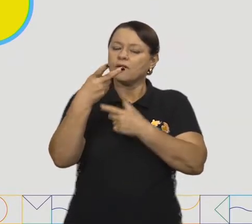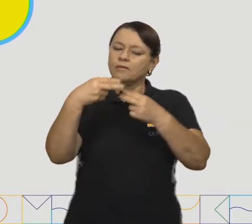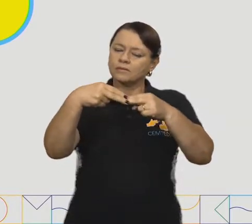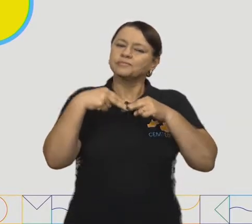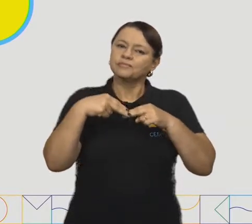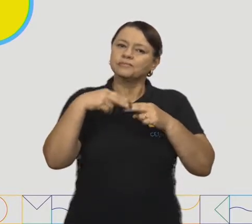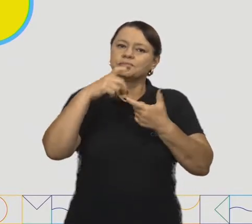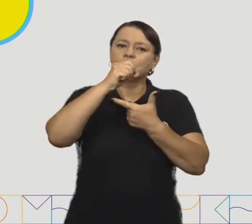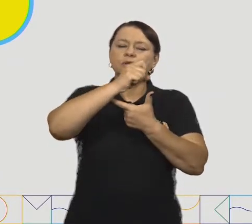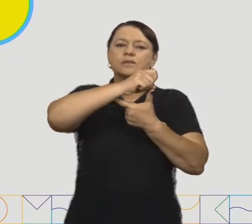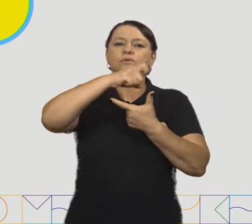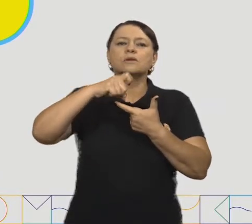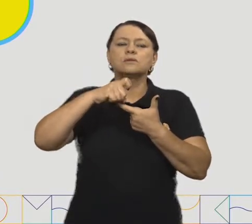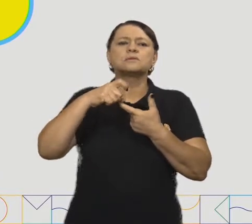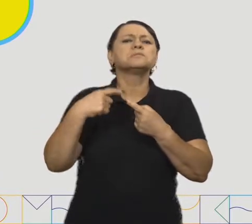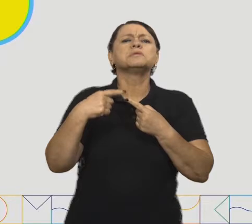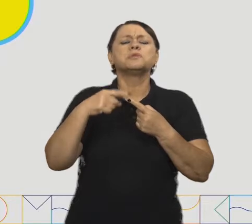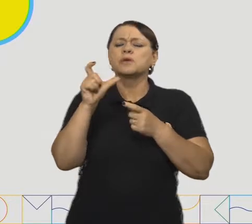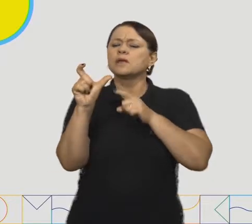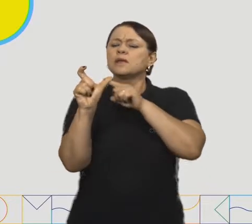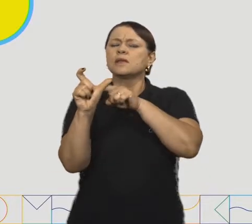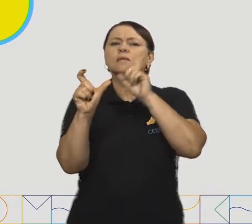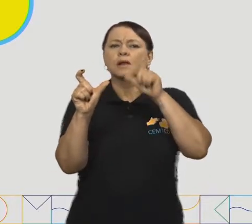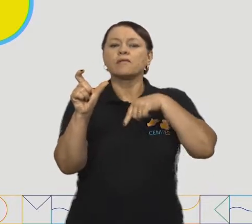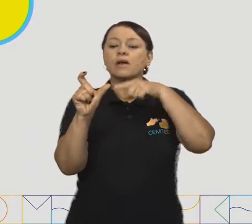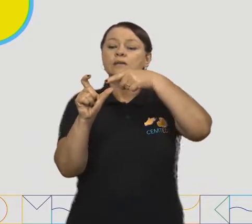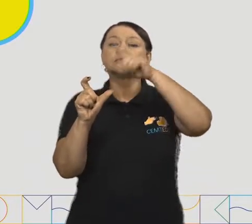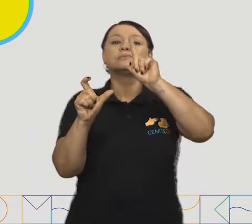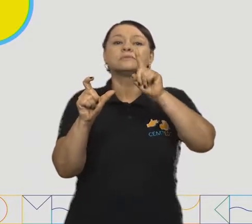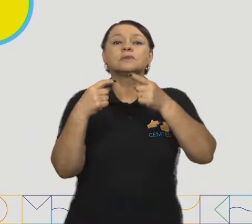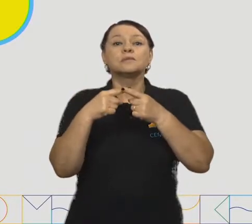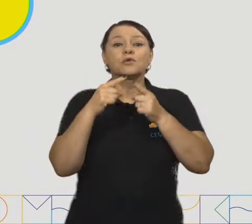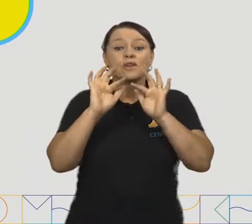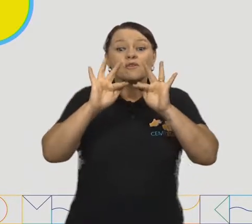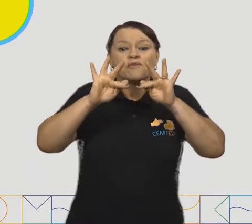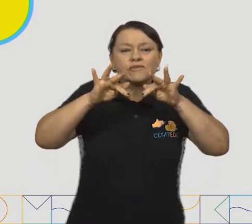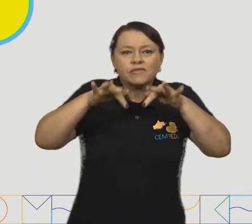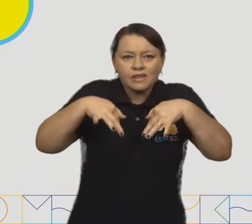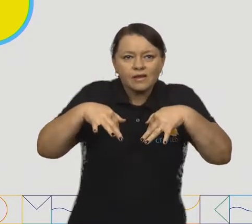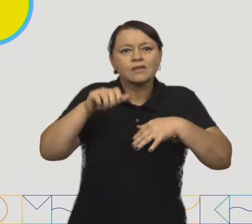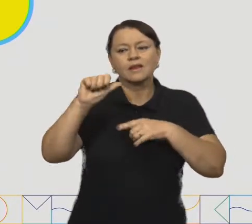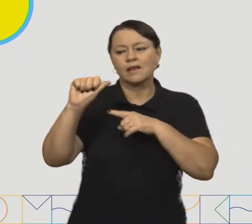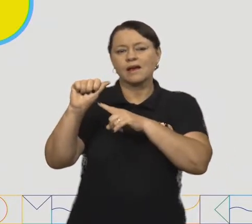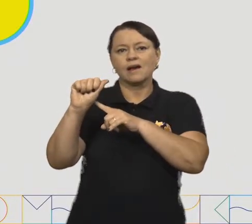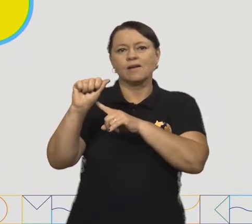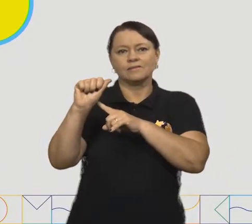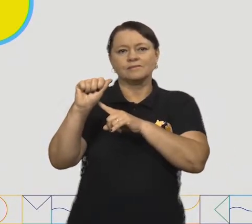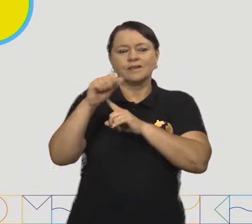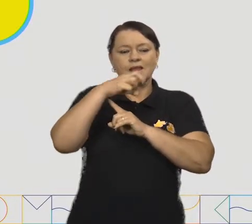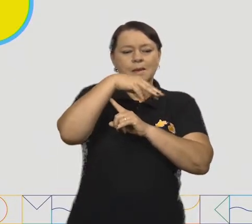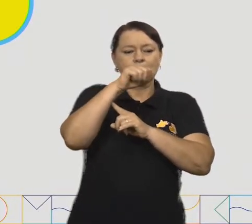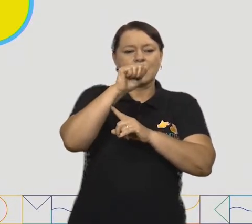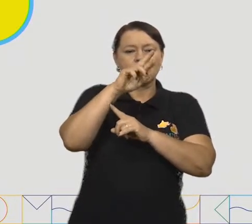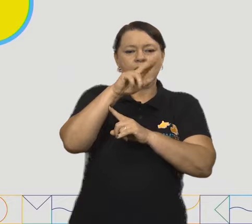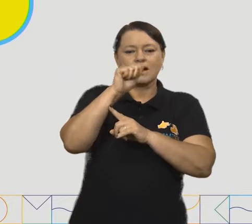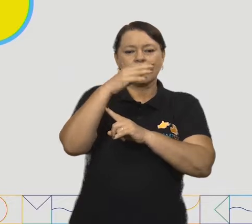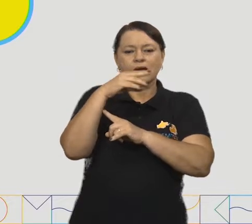aí, quando é que a gente deve acentuar as palavras oxítonas? Quando elas terminarem com a,